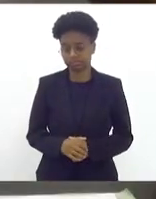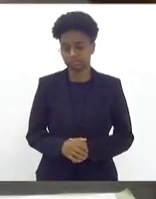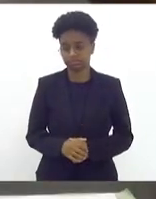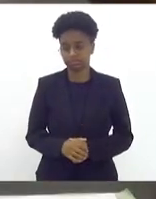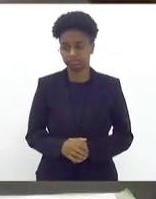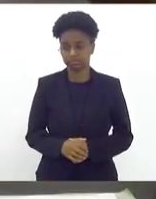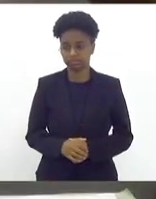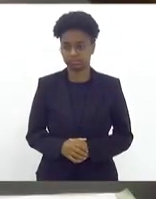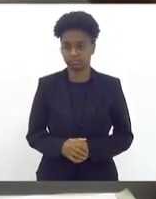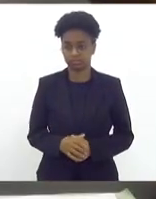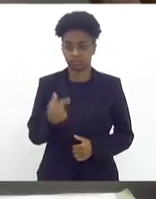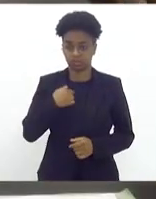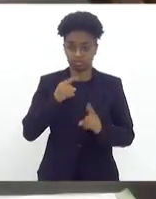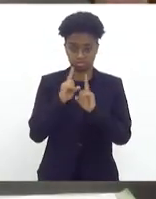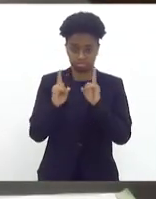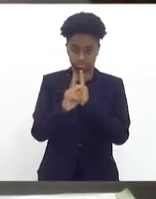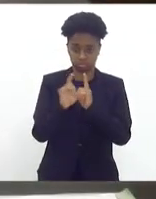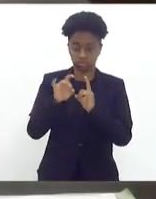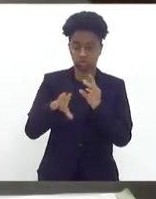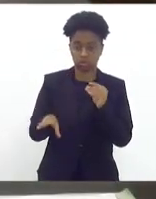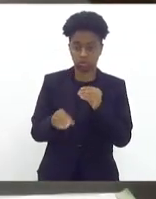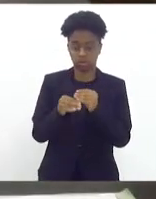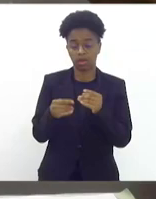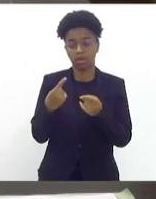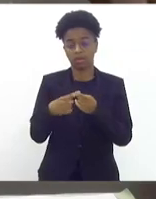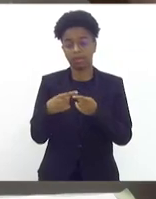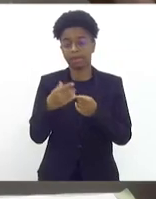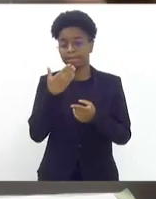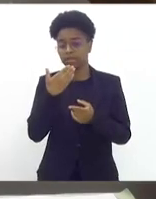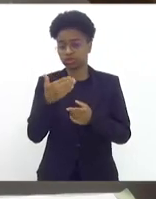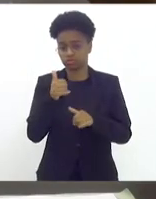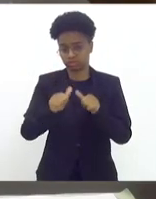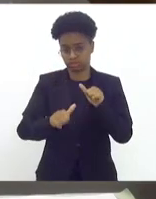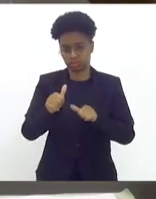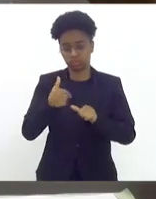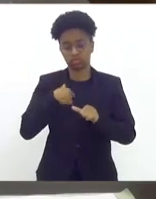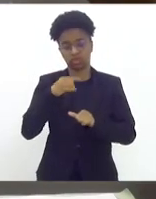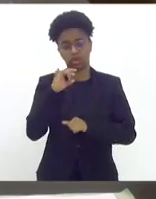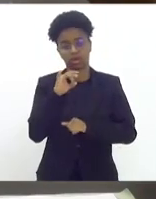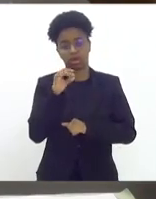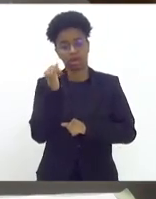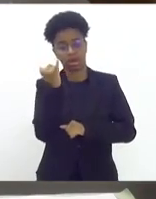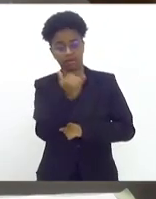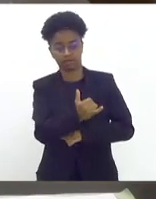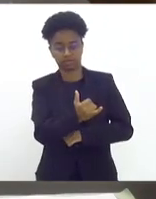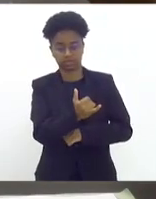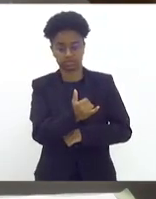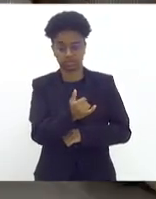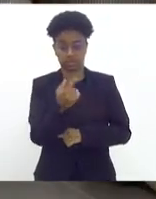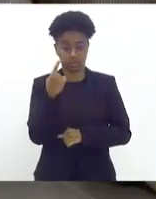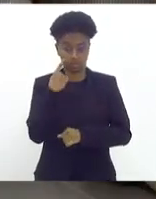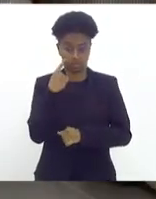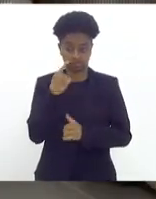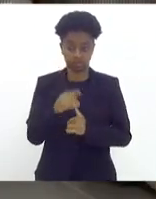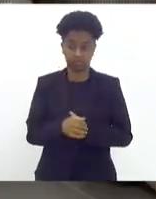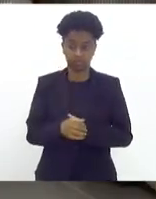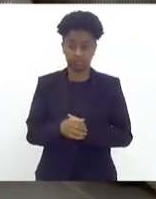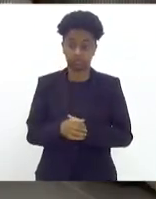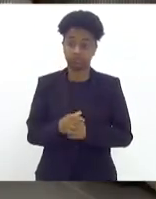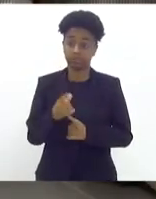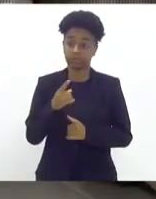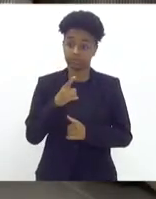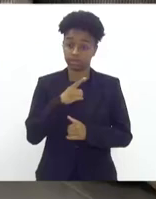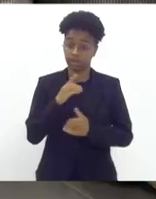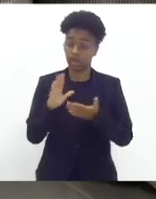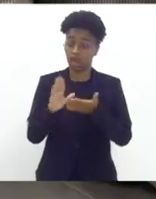Né. Também pela ordem, e apenas para complementar, já que está pedido vista, e para alertar o deputado Luiz Paulo, é o seguinte. Veja, tem